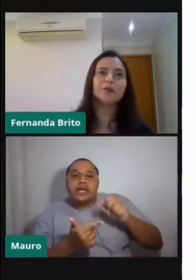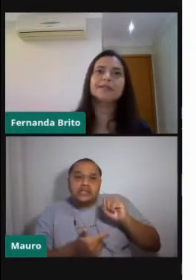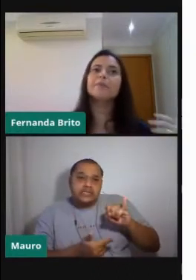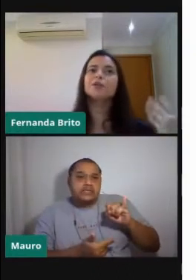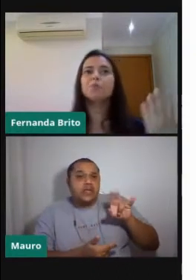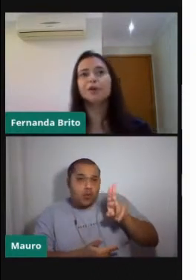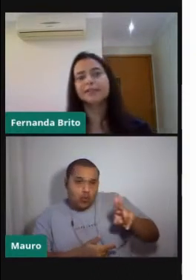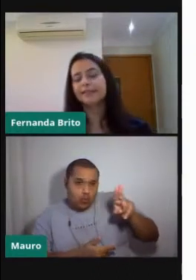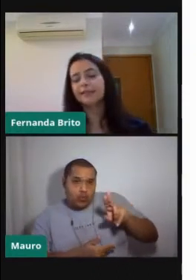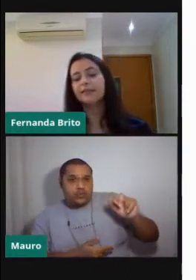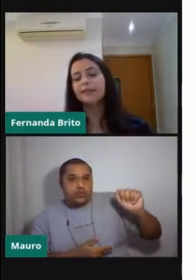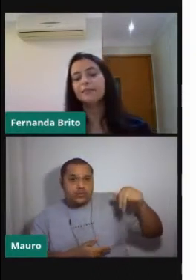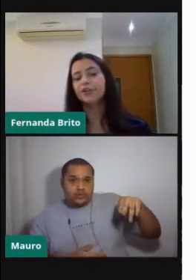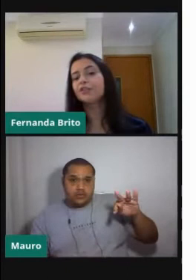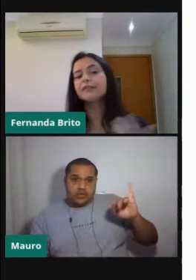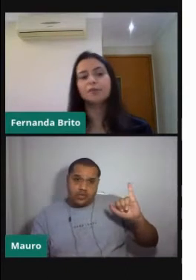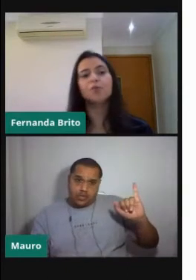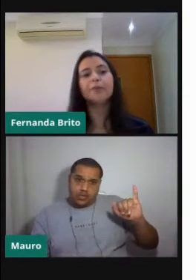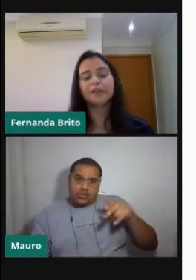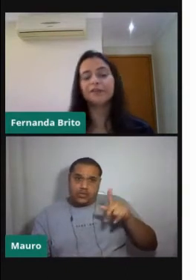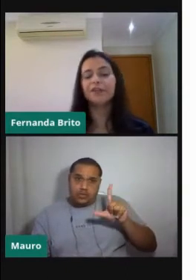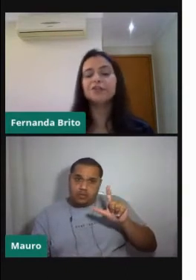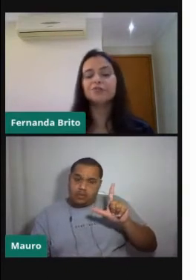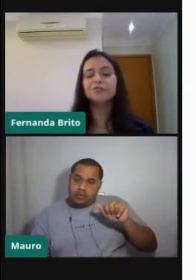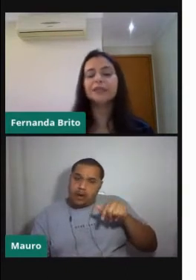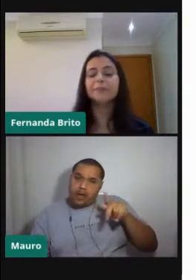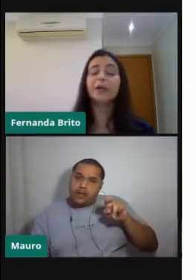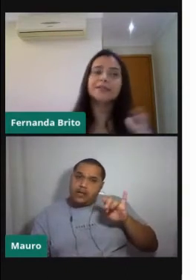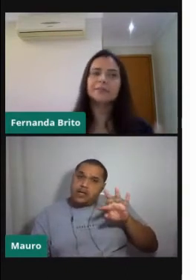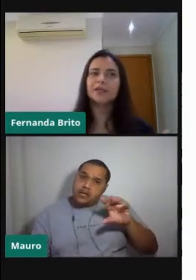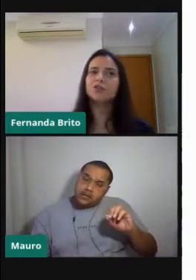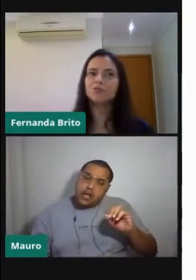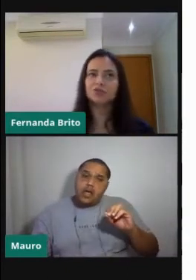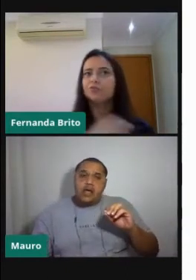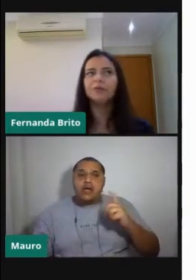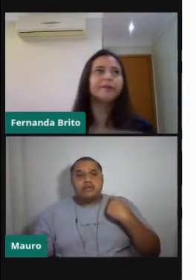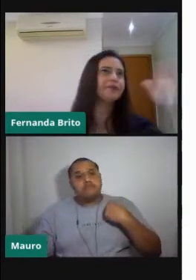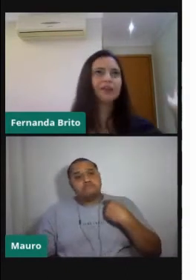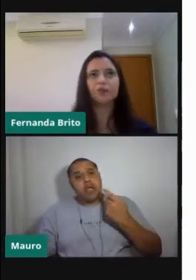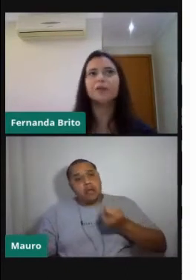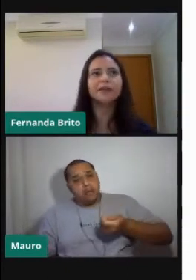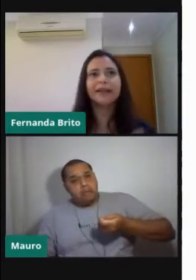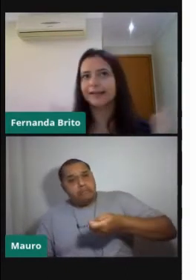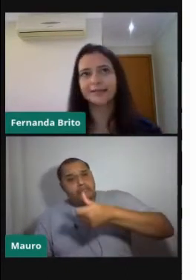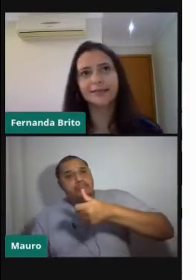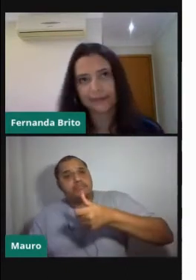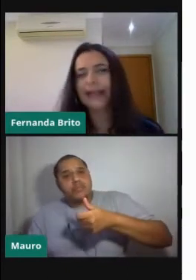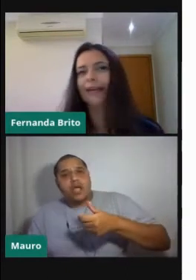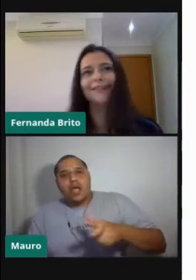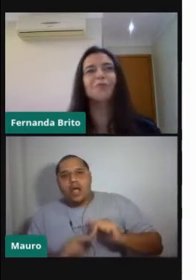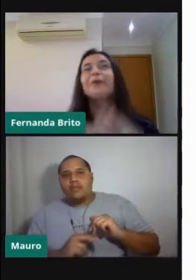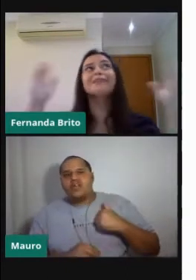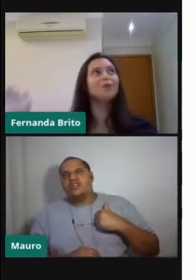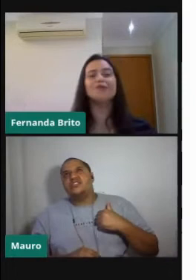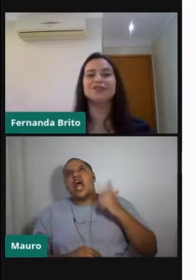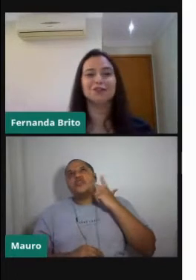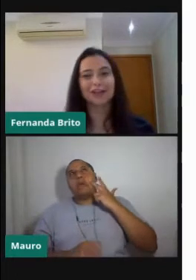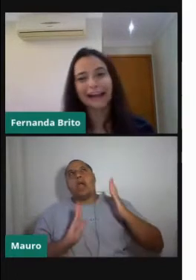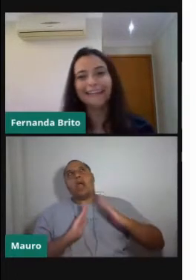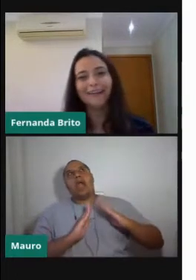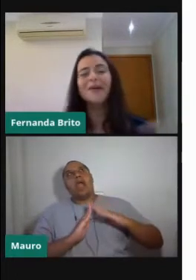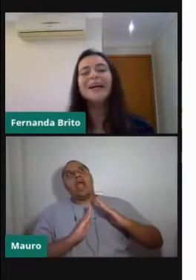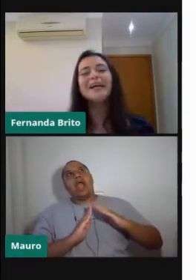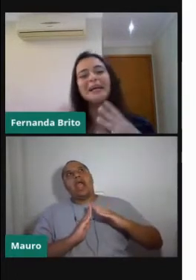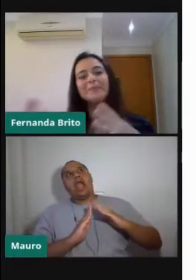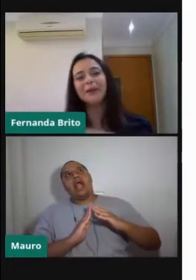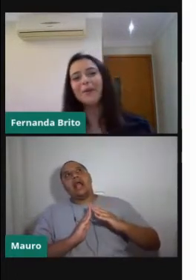antiplaquetários precocemente pode trazer algum benefício, né? Precocemente, que eu digo, não é para ficar tomando em casa, né? Esperando a Covid